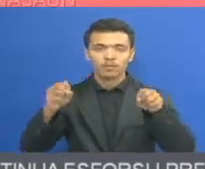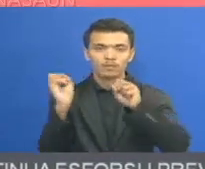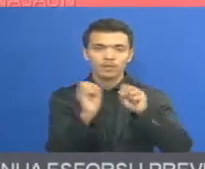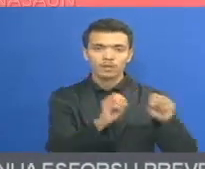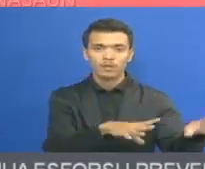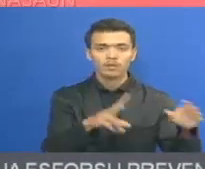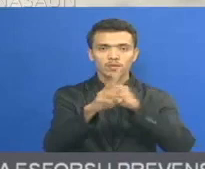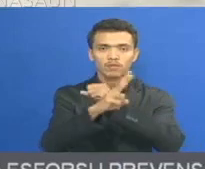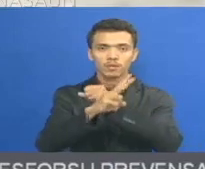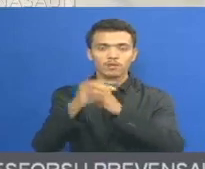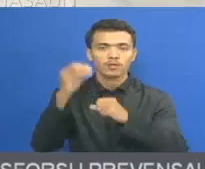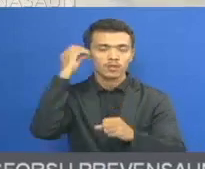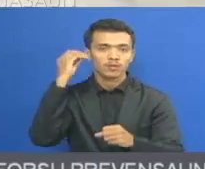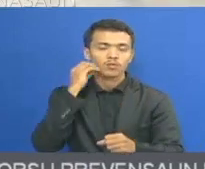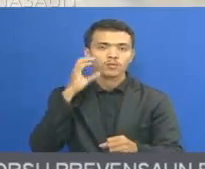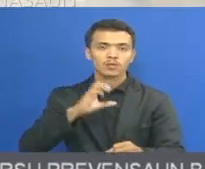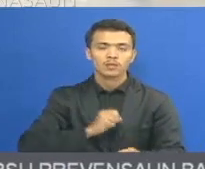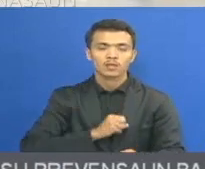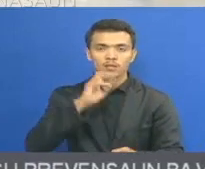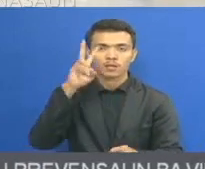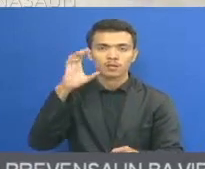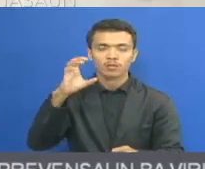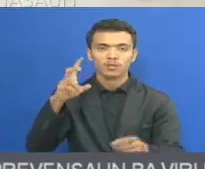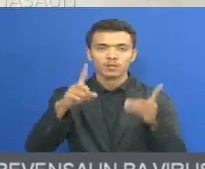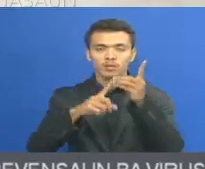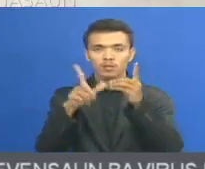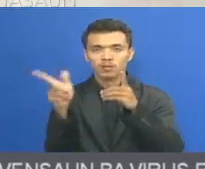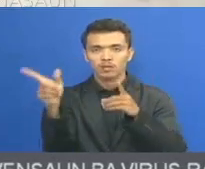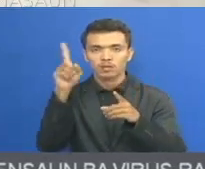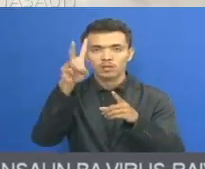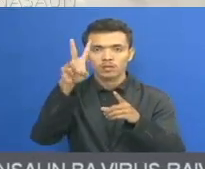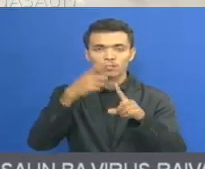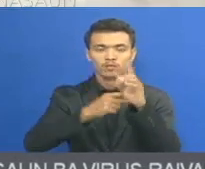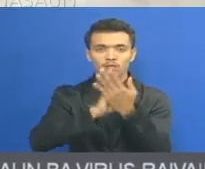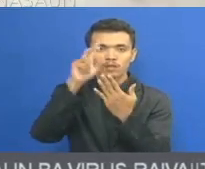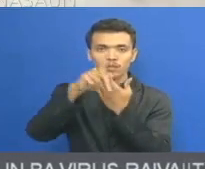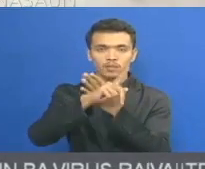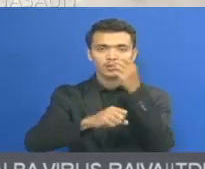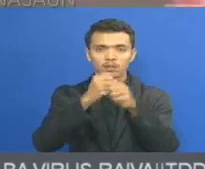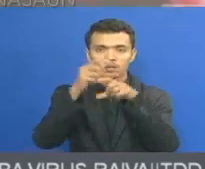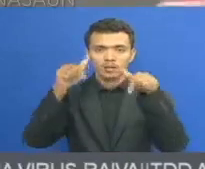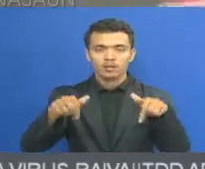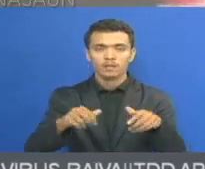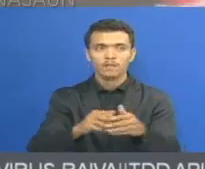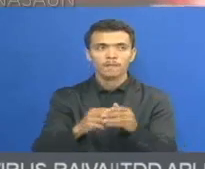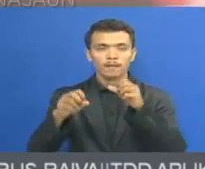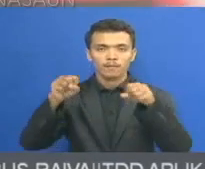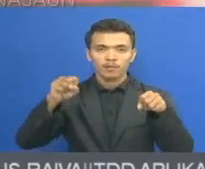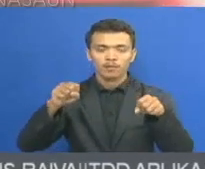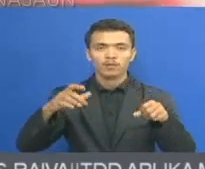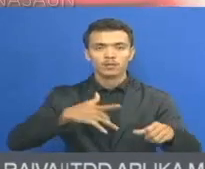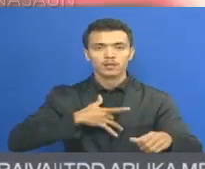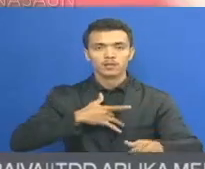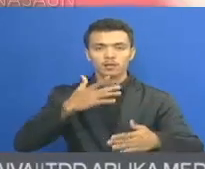e vítima de uma Santa Cruz dele. E a Loron Ruanulo recém-crua Fulan Abril Tinané. Motor Nenjo Vita da Costa sente